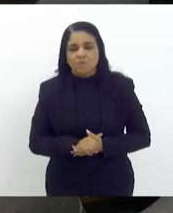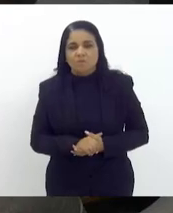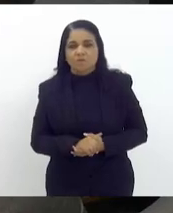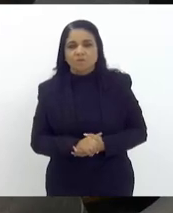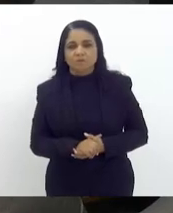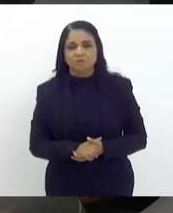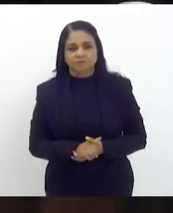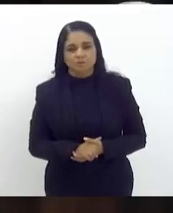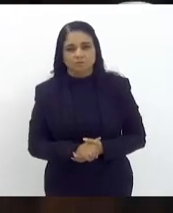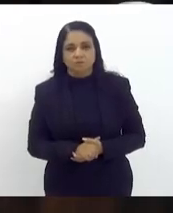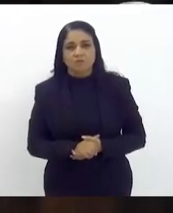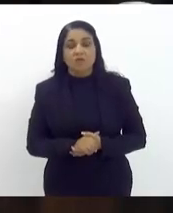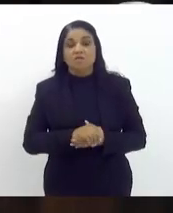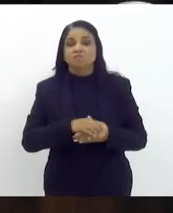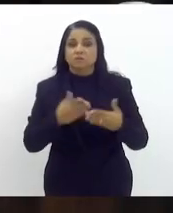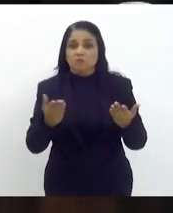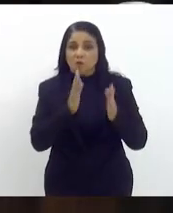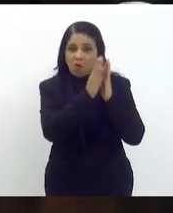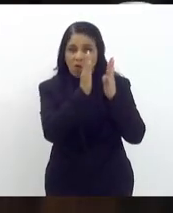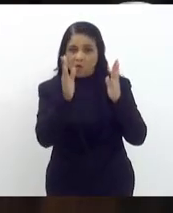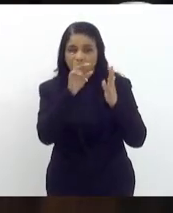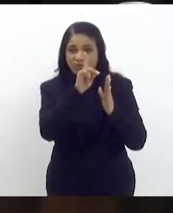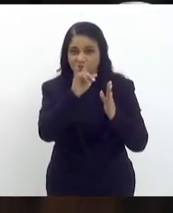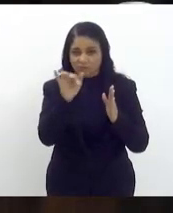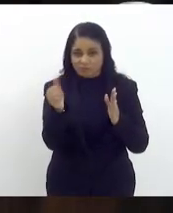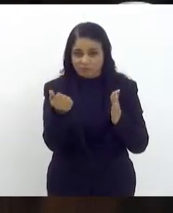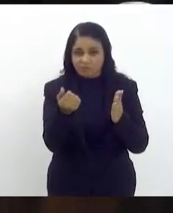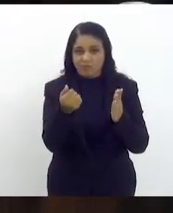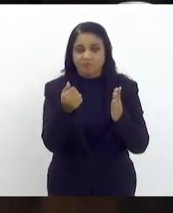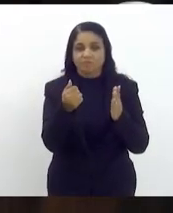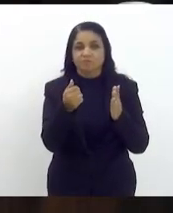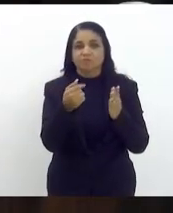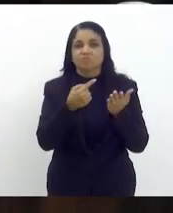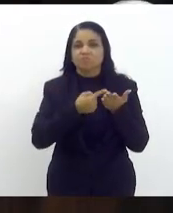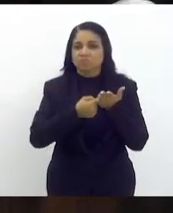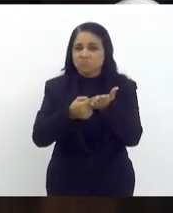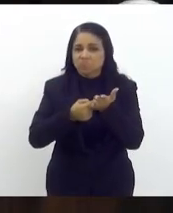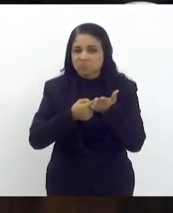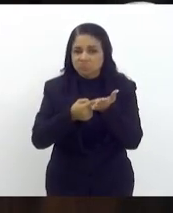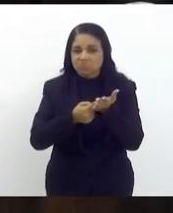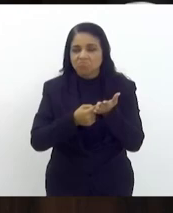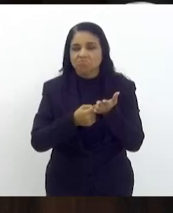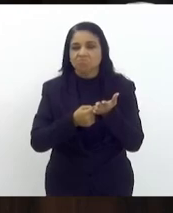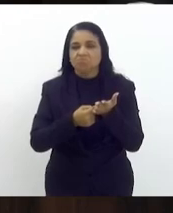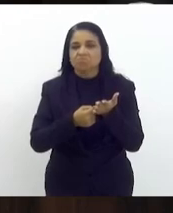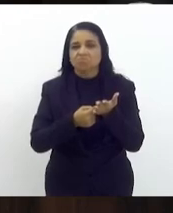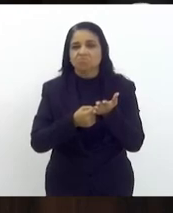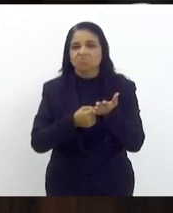Inclusão na hora do dia de acordo com o parágrafo